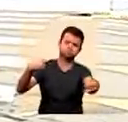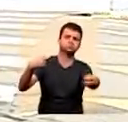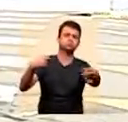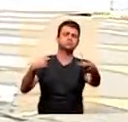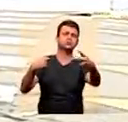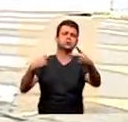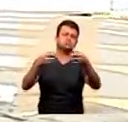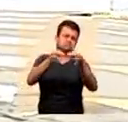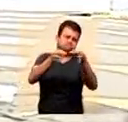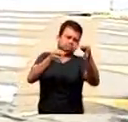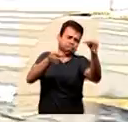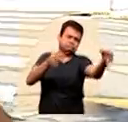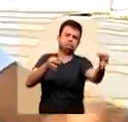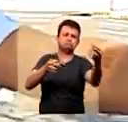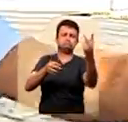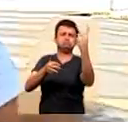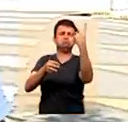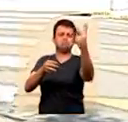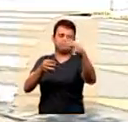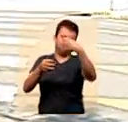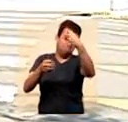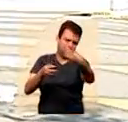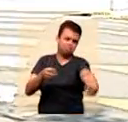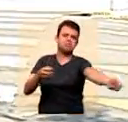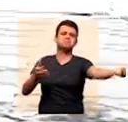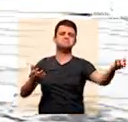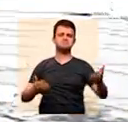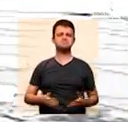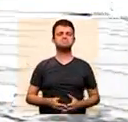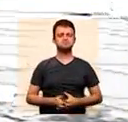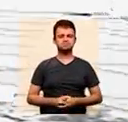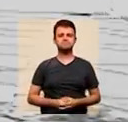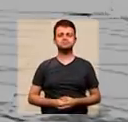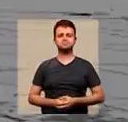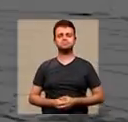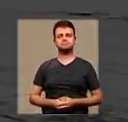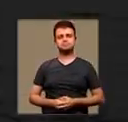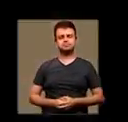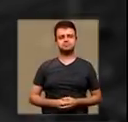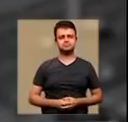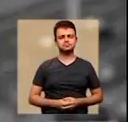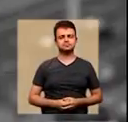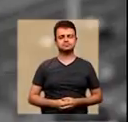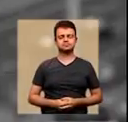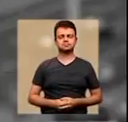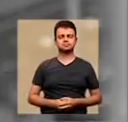pegou, atropelou ela e jogou ela a 2 metros longe.